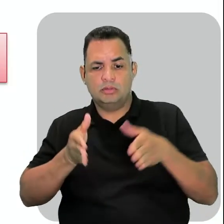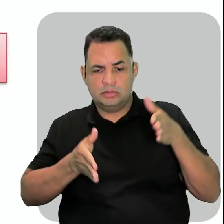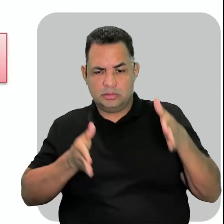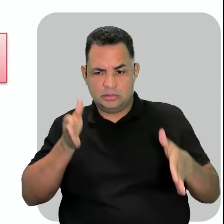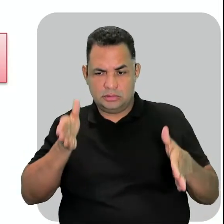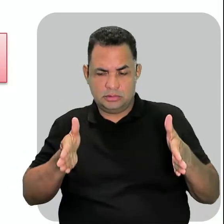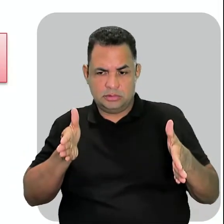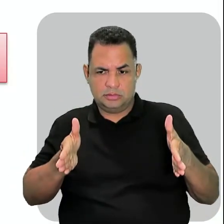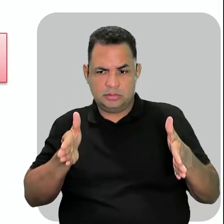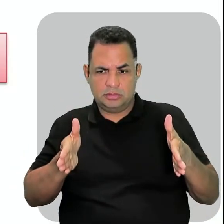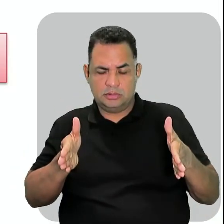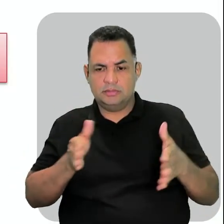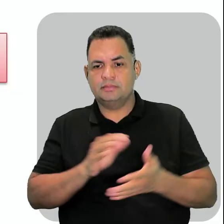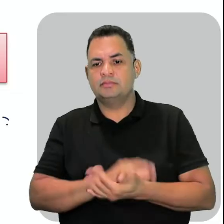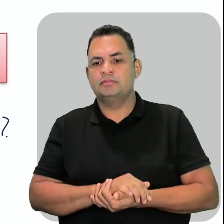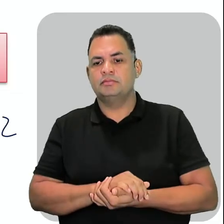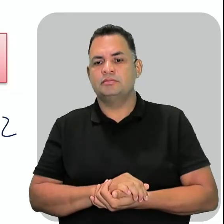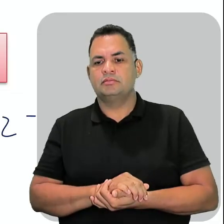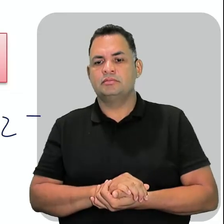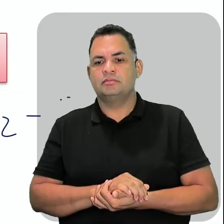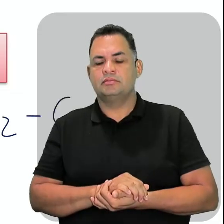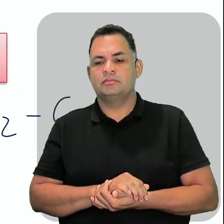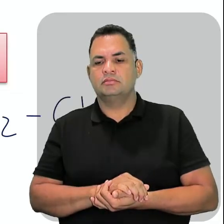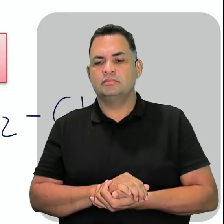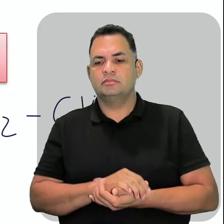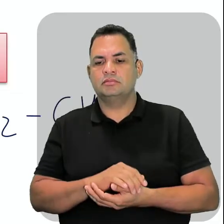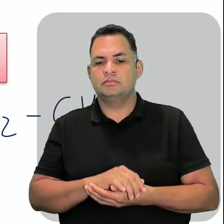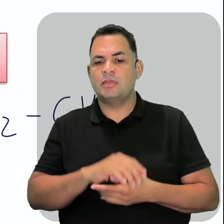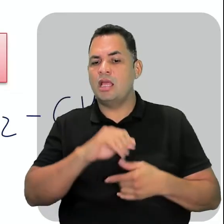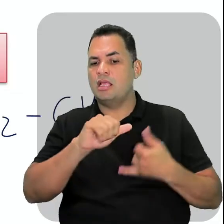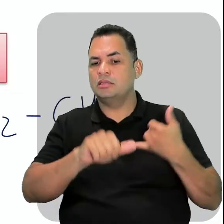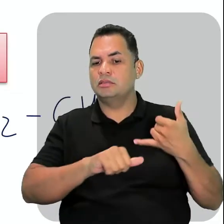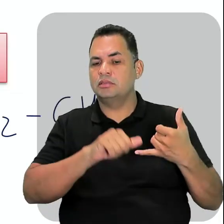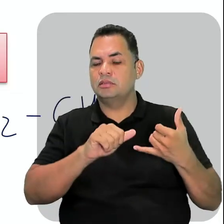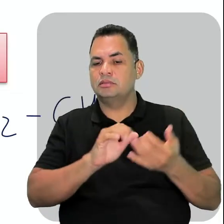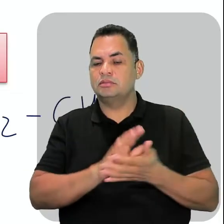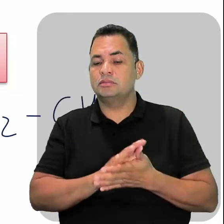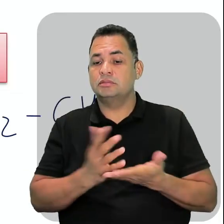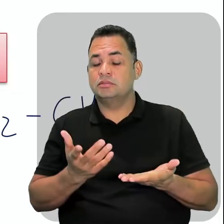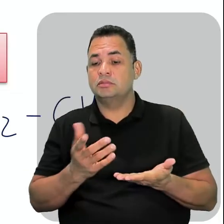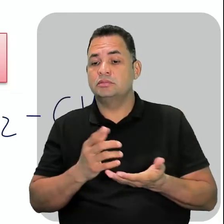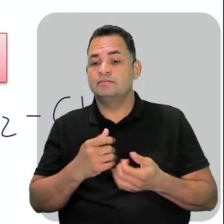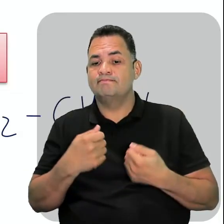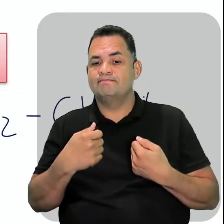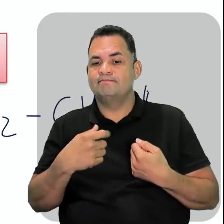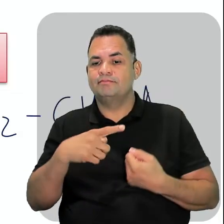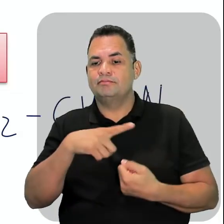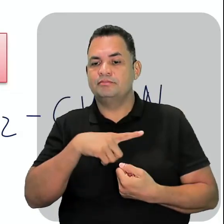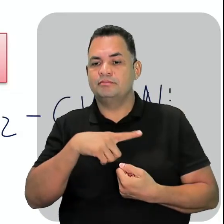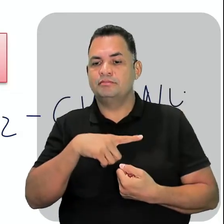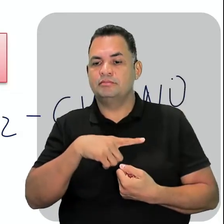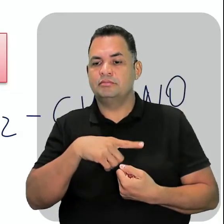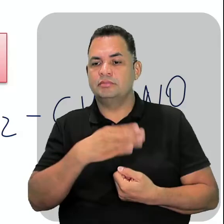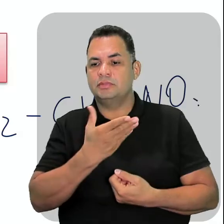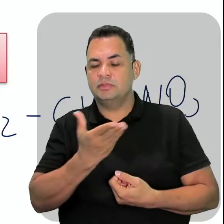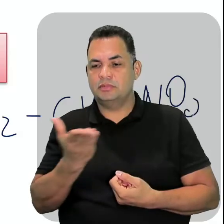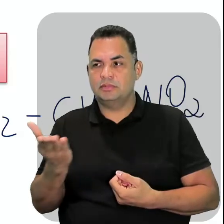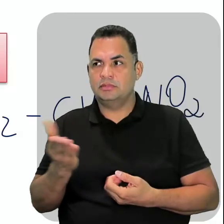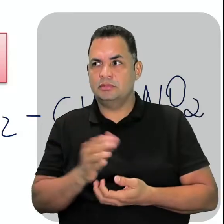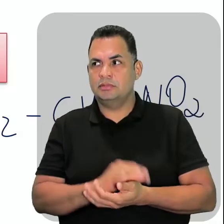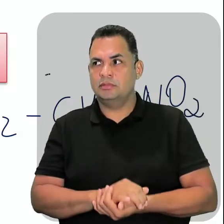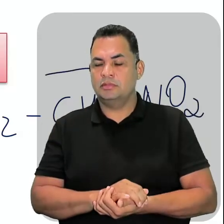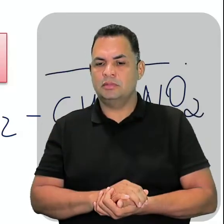extremidade, digamos que essa reação tivesse ocorrido e a gente tivesse essa situação aqui,